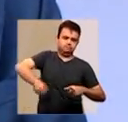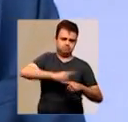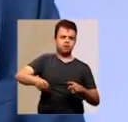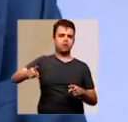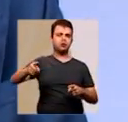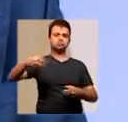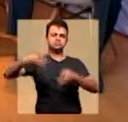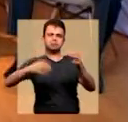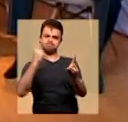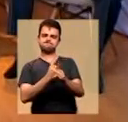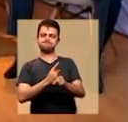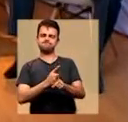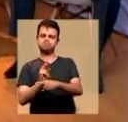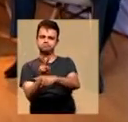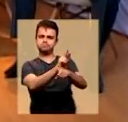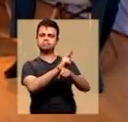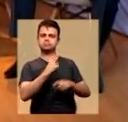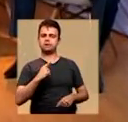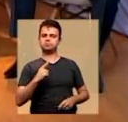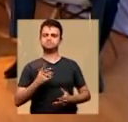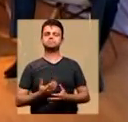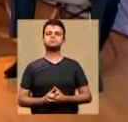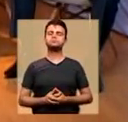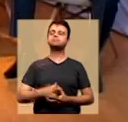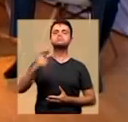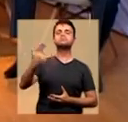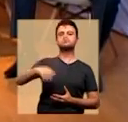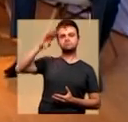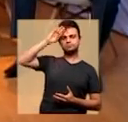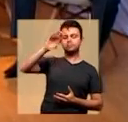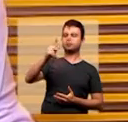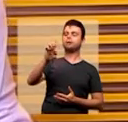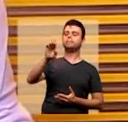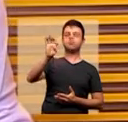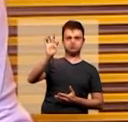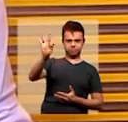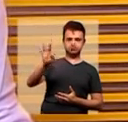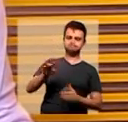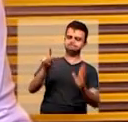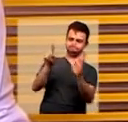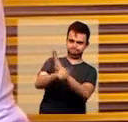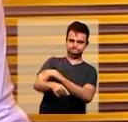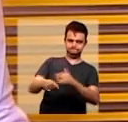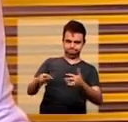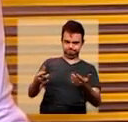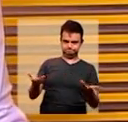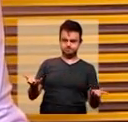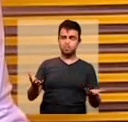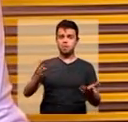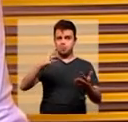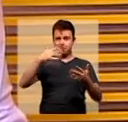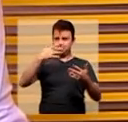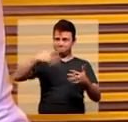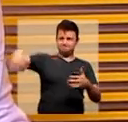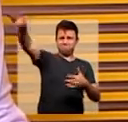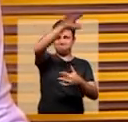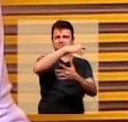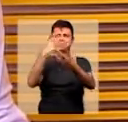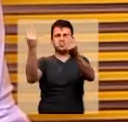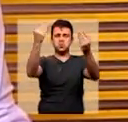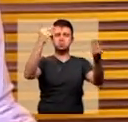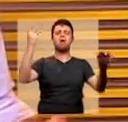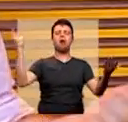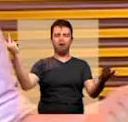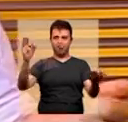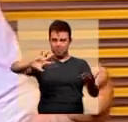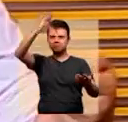percebendo o que acontece. Vou fazer uma pergunta para o Cabo Herbert, que tem acontecido muito agora